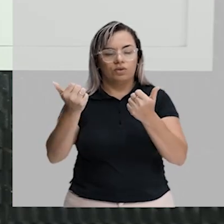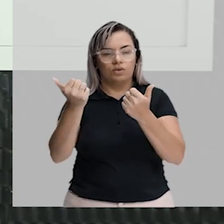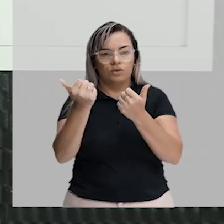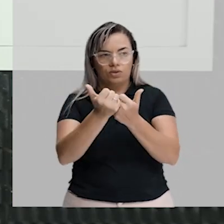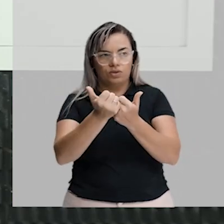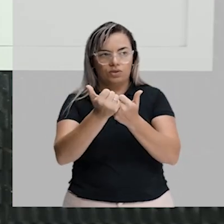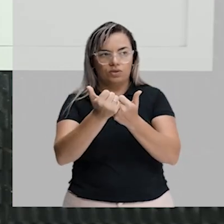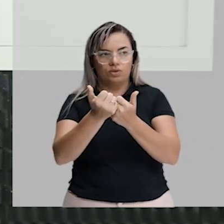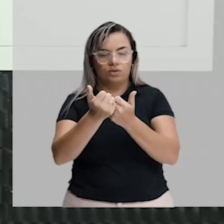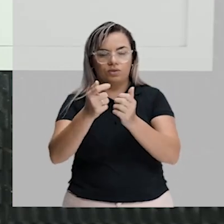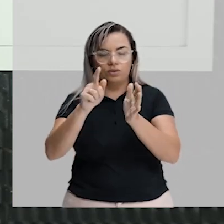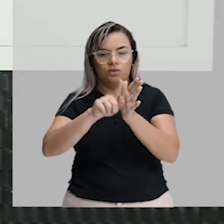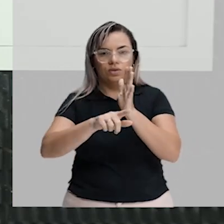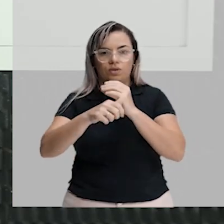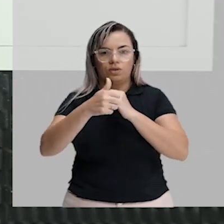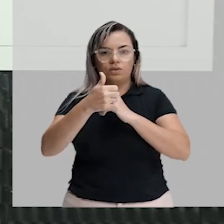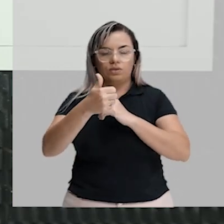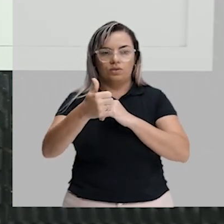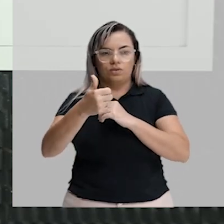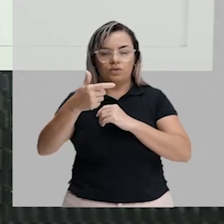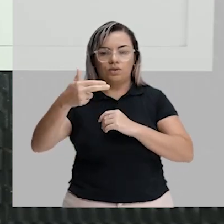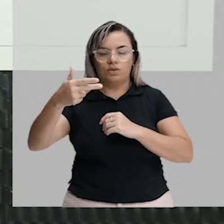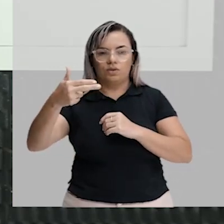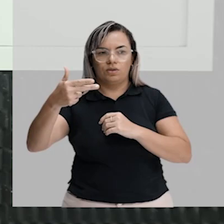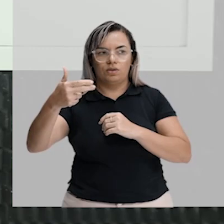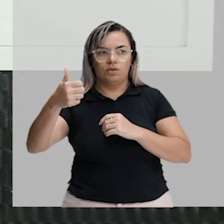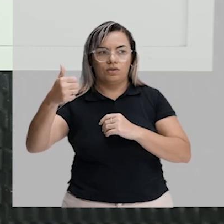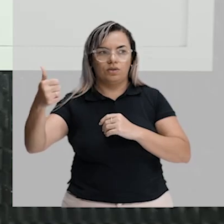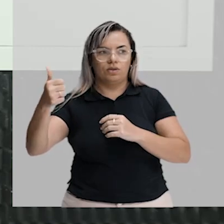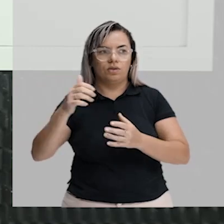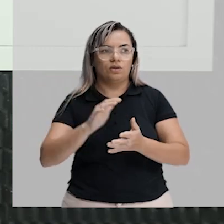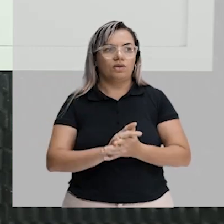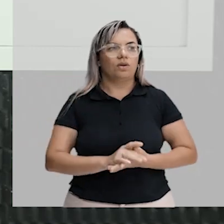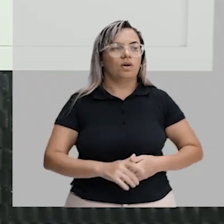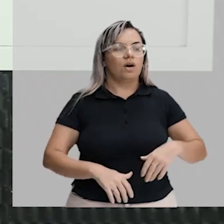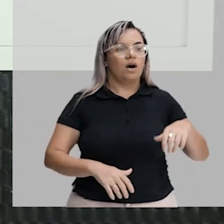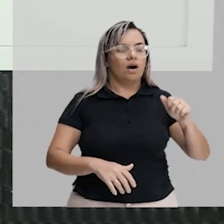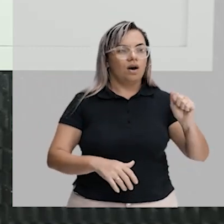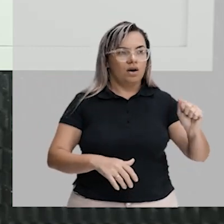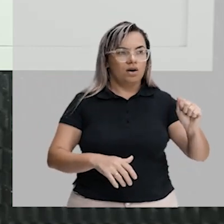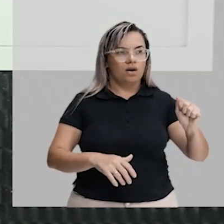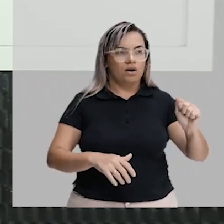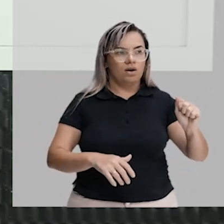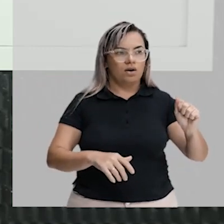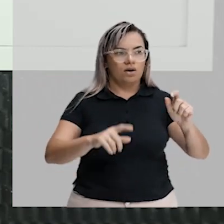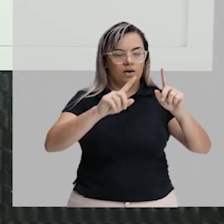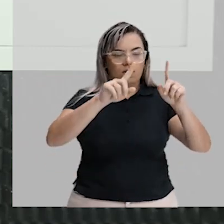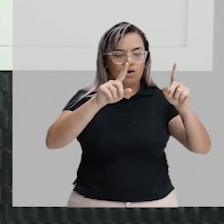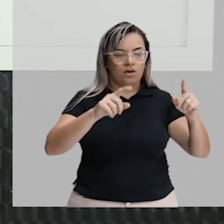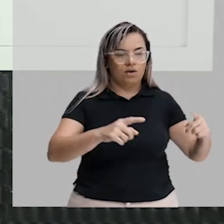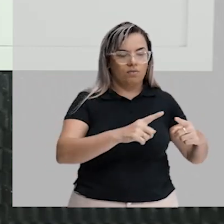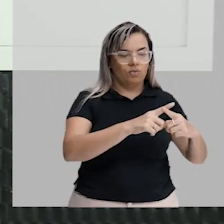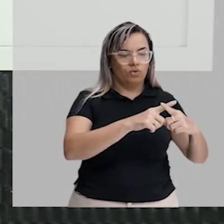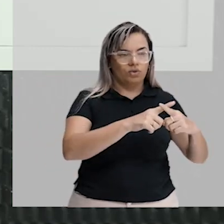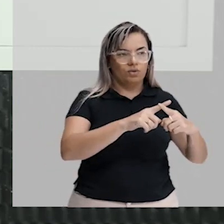1, né? Que é o valor numérico. Então quer dizer que a multiplicado por menos